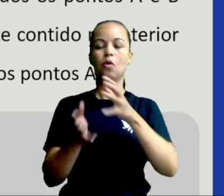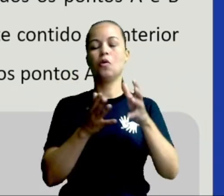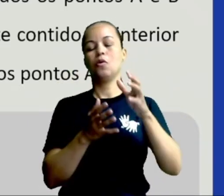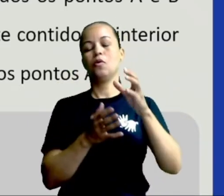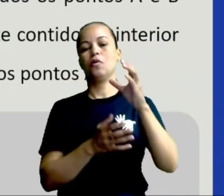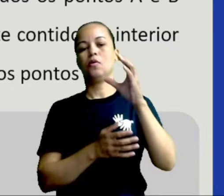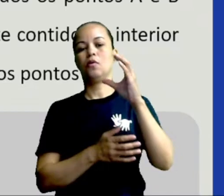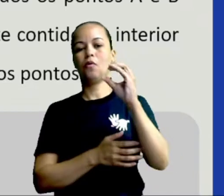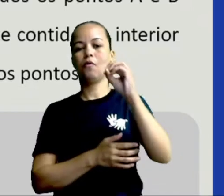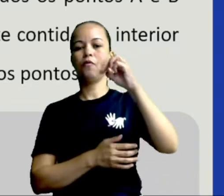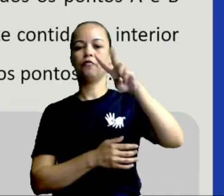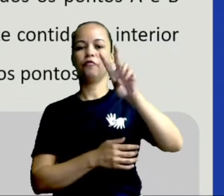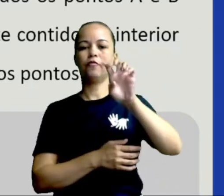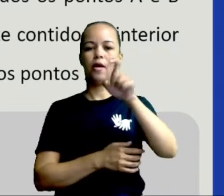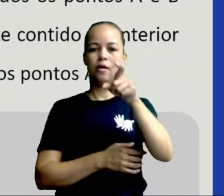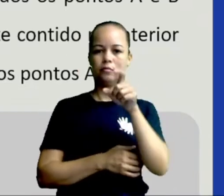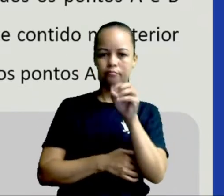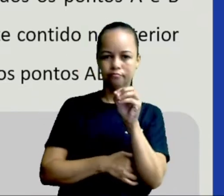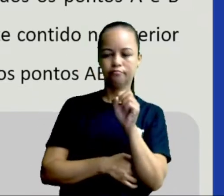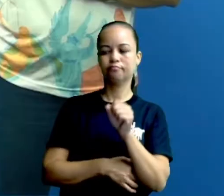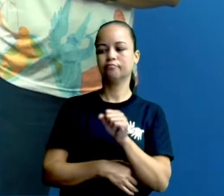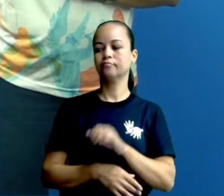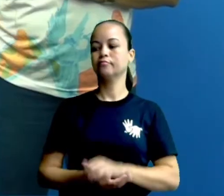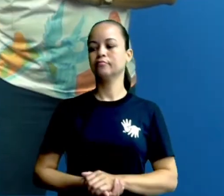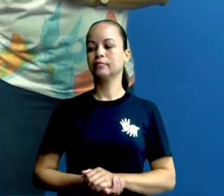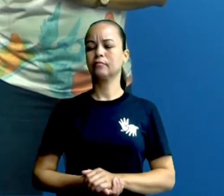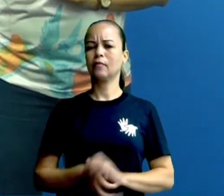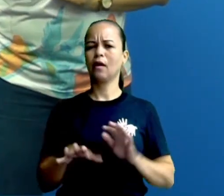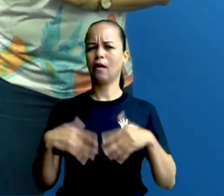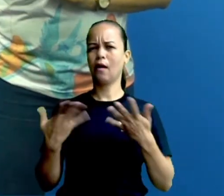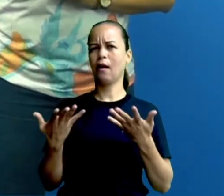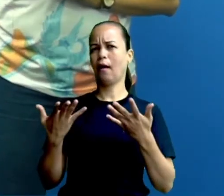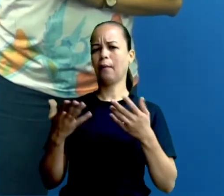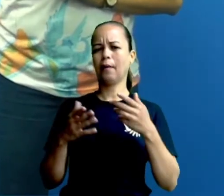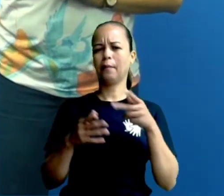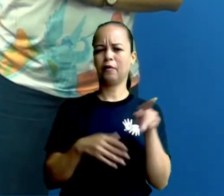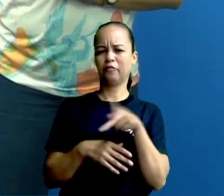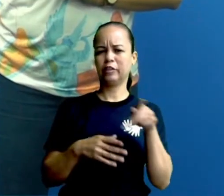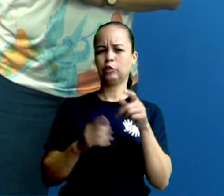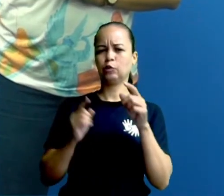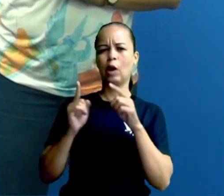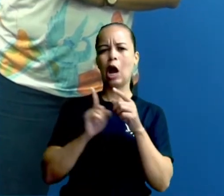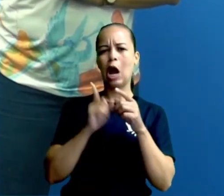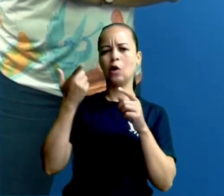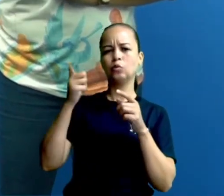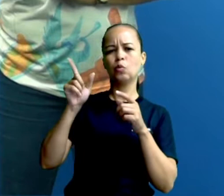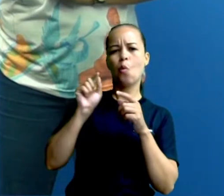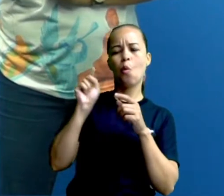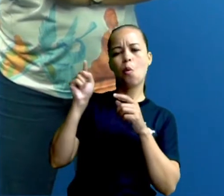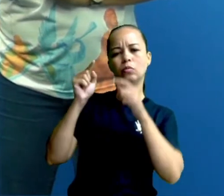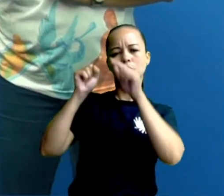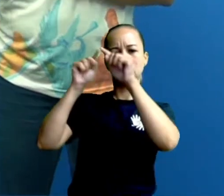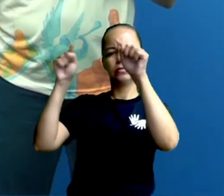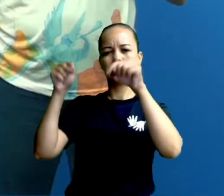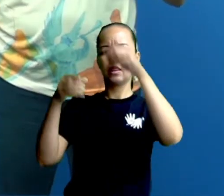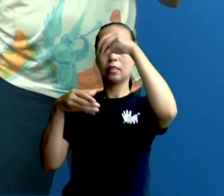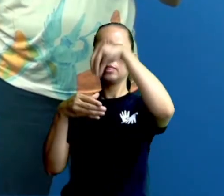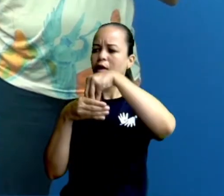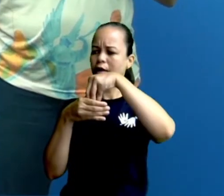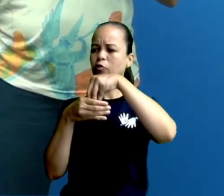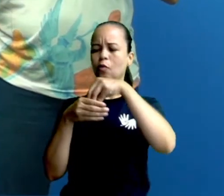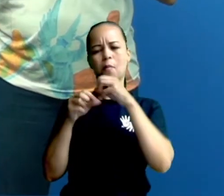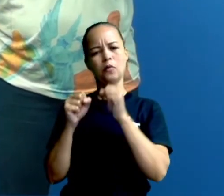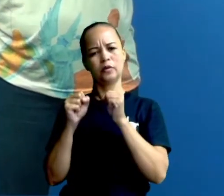bem atenção aí a essa relação, porque, professora, mas lá no de cima eu poderia fazer ali o segmento de reta dentro do